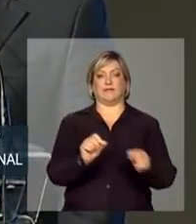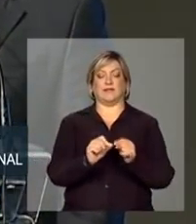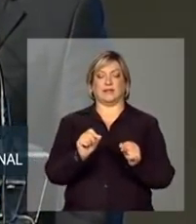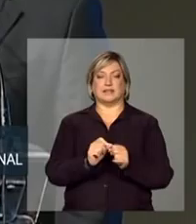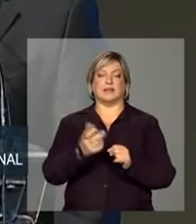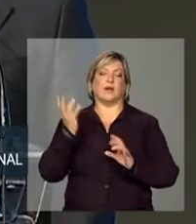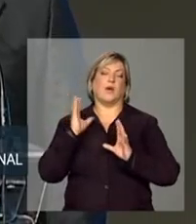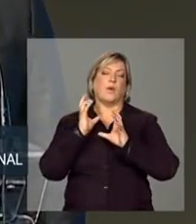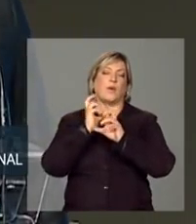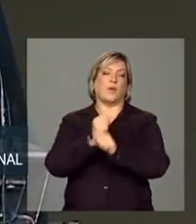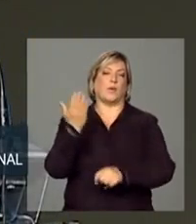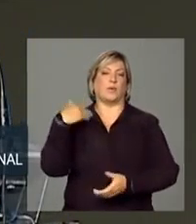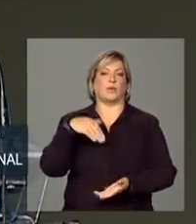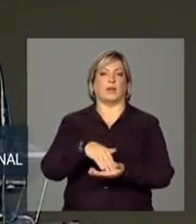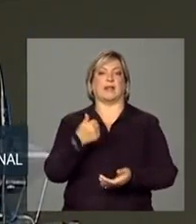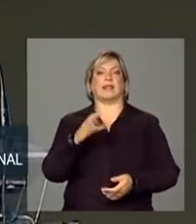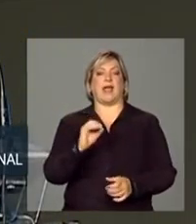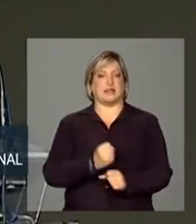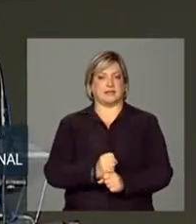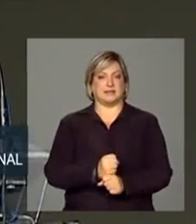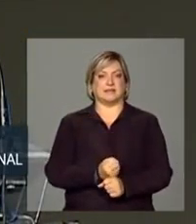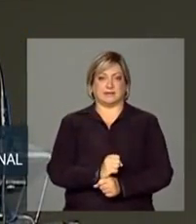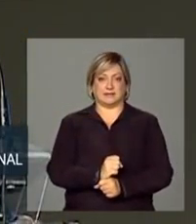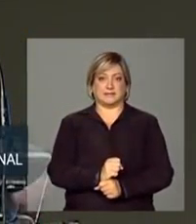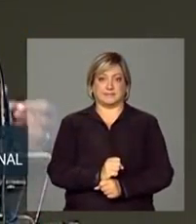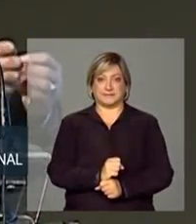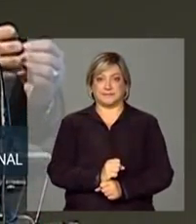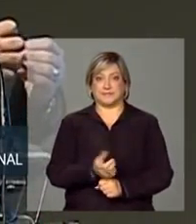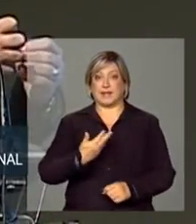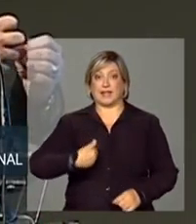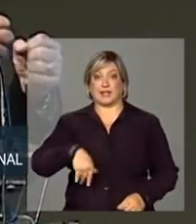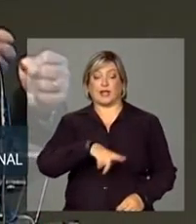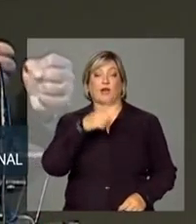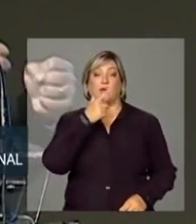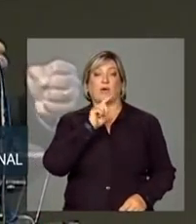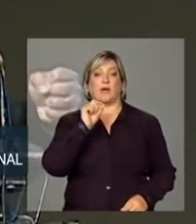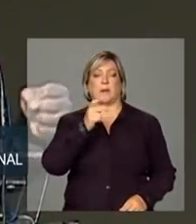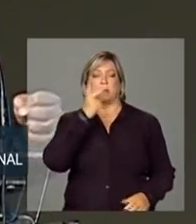incluindo. E aqui Marcelo Neri foi muito feliz em